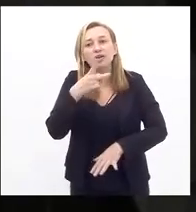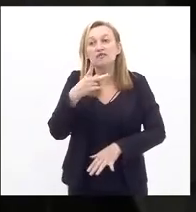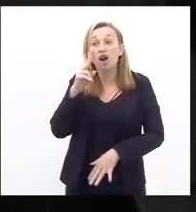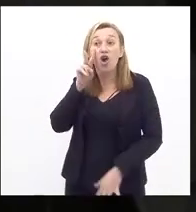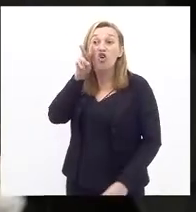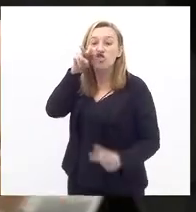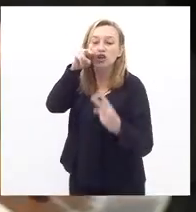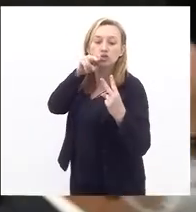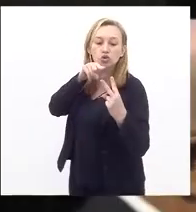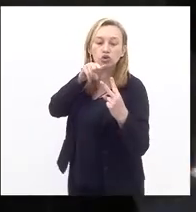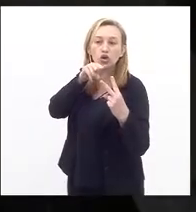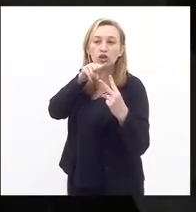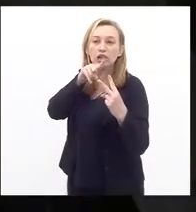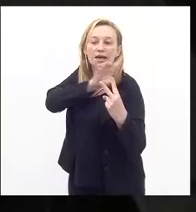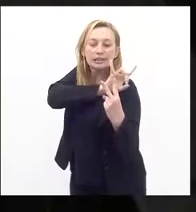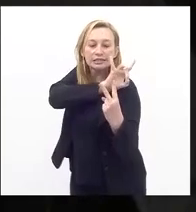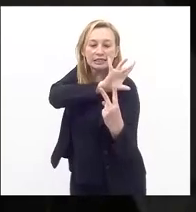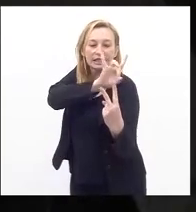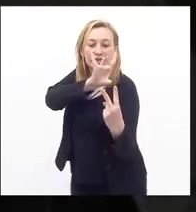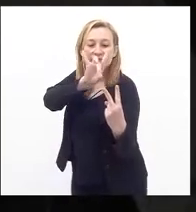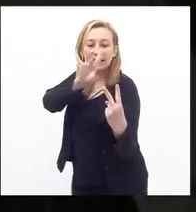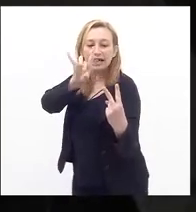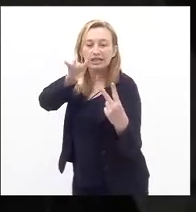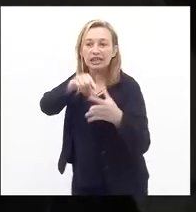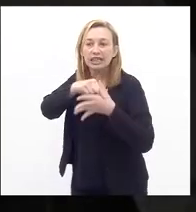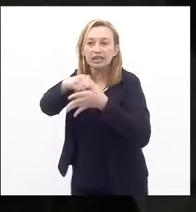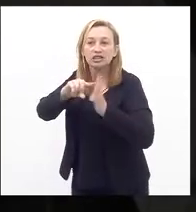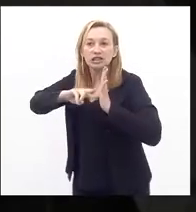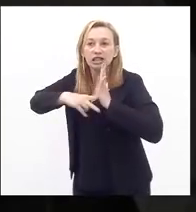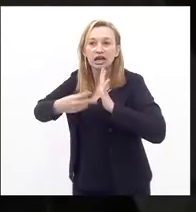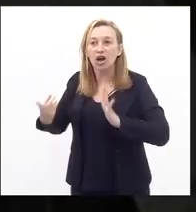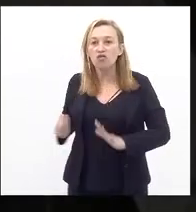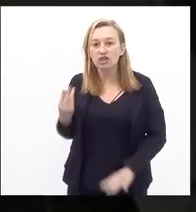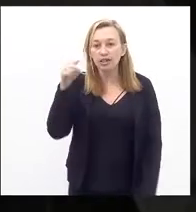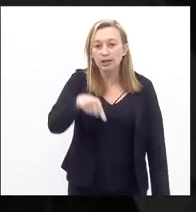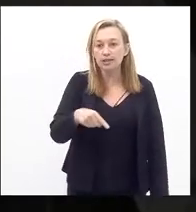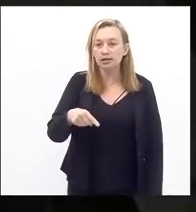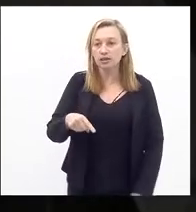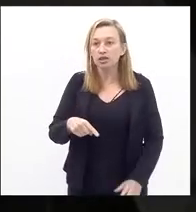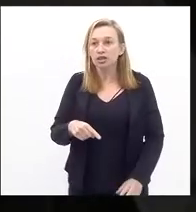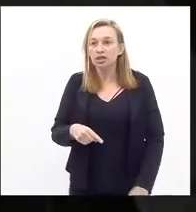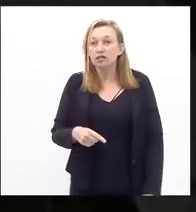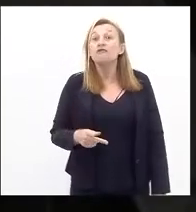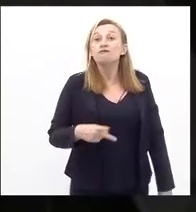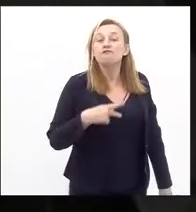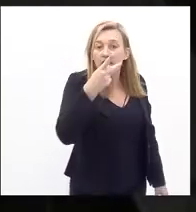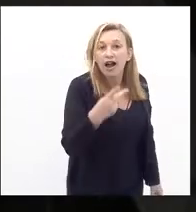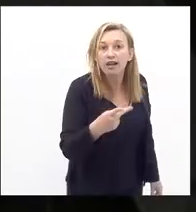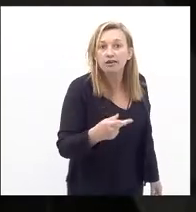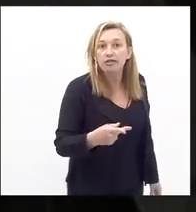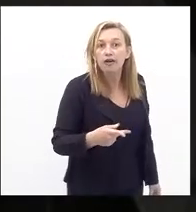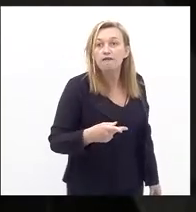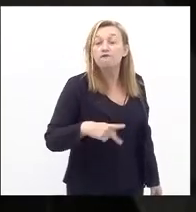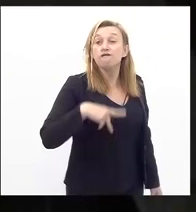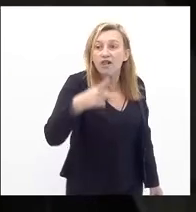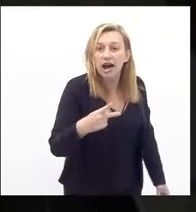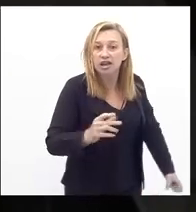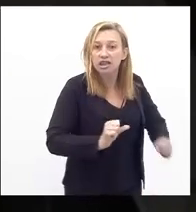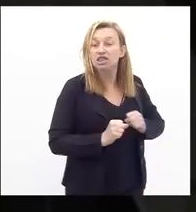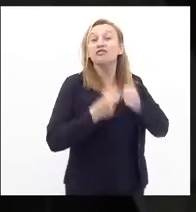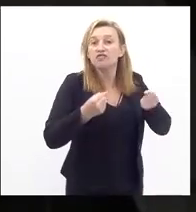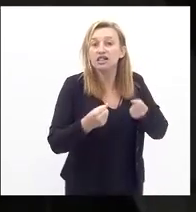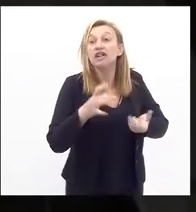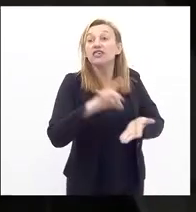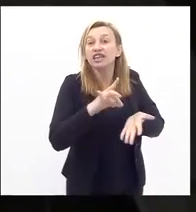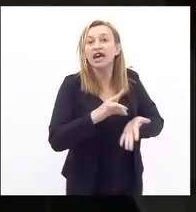minha fala olhando os olhos de cada Líder sindical que é que veio se manifeste é um processo da